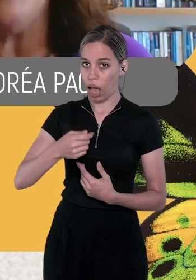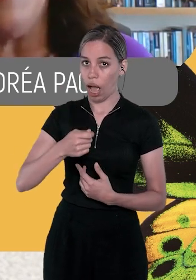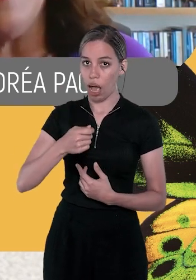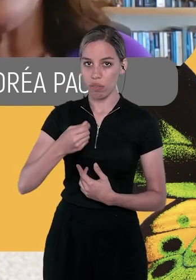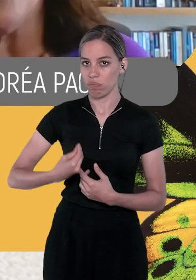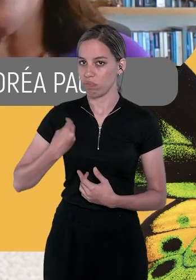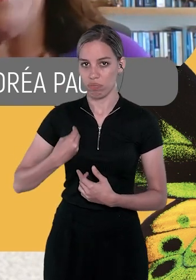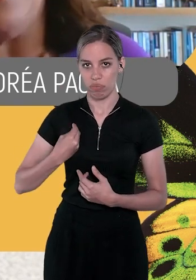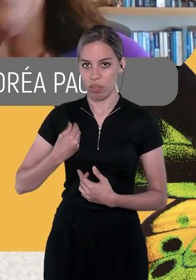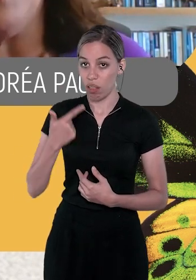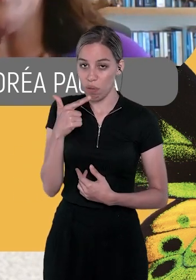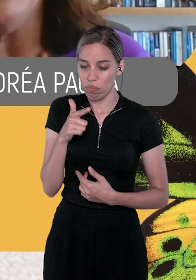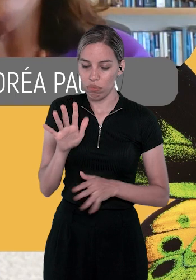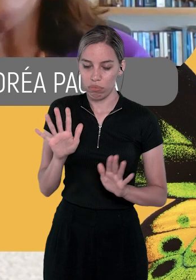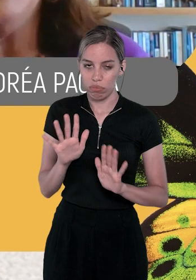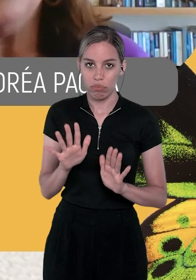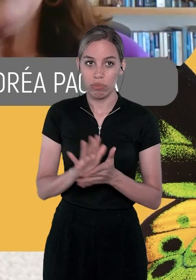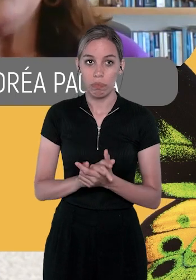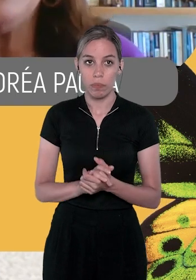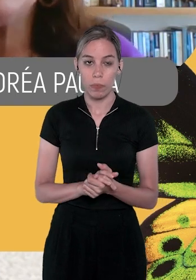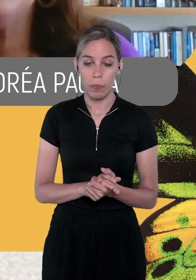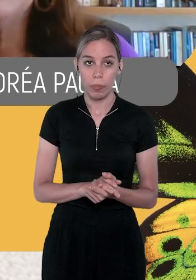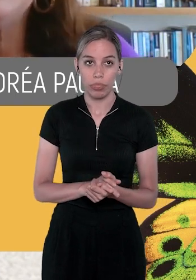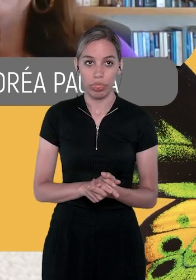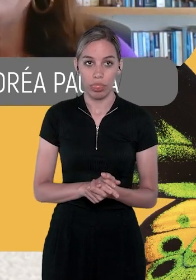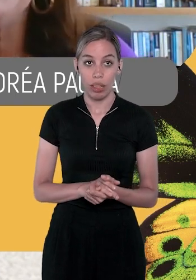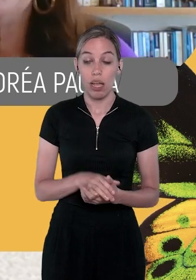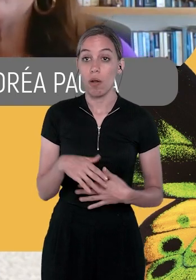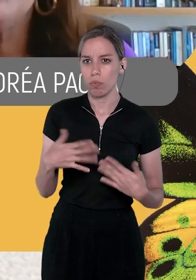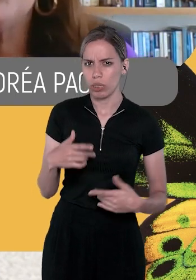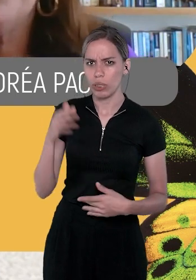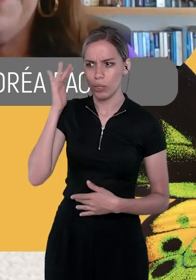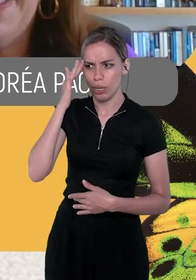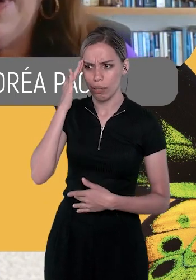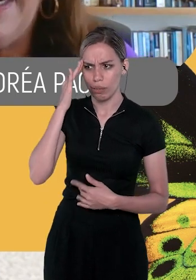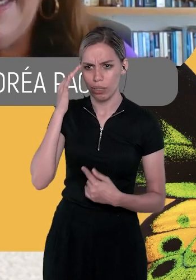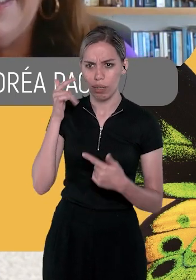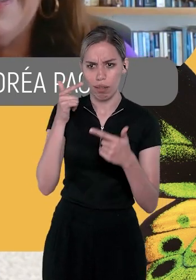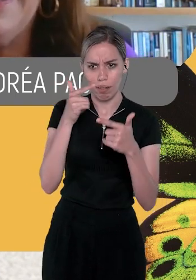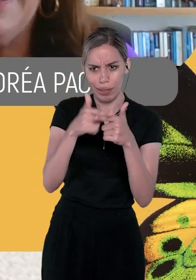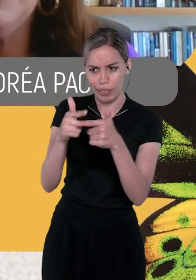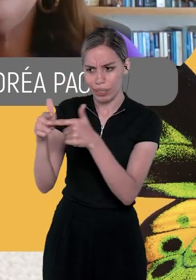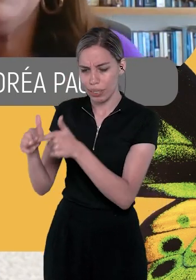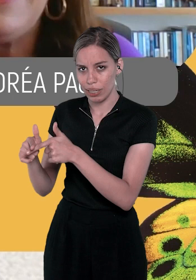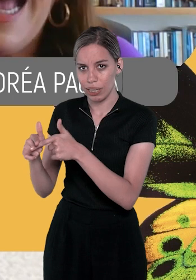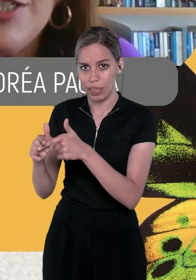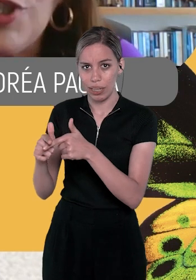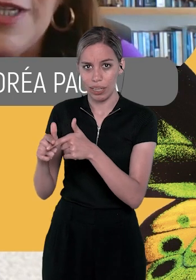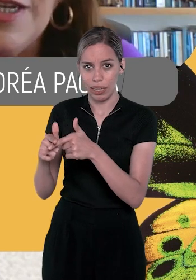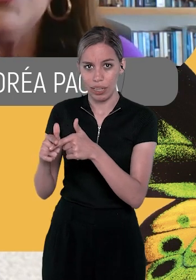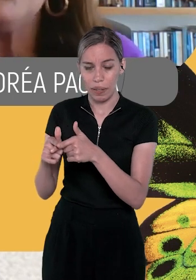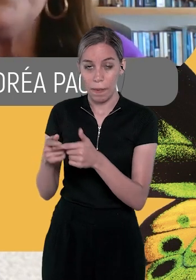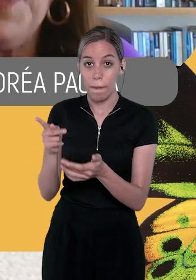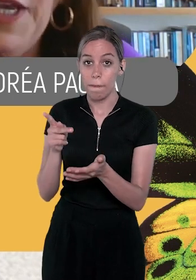decidir esses conflitos dando a dimensão porque aquelas pessoas sofriam ali de